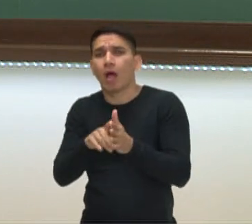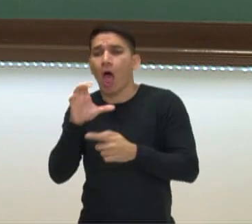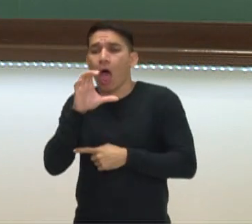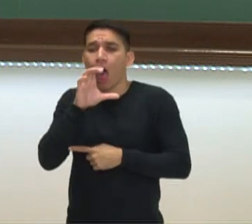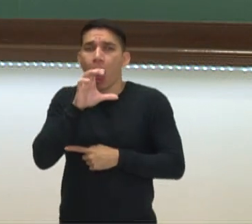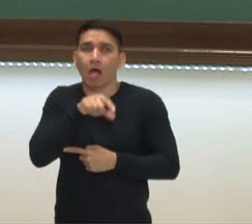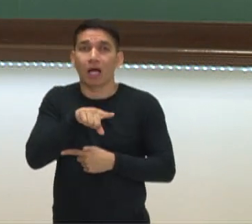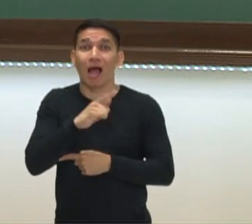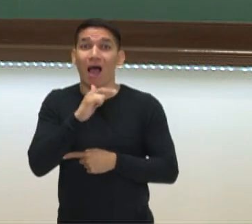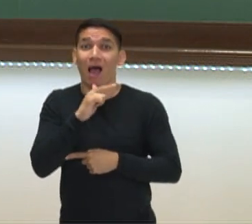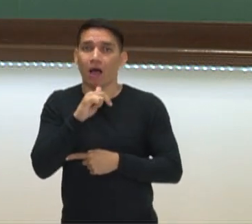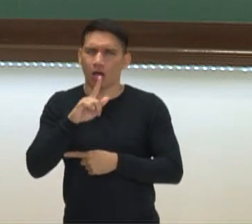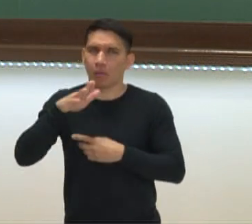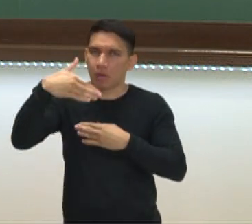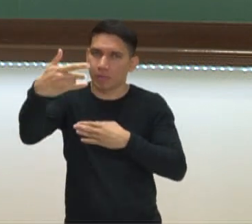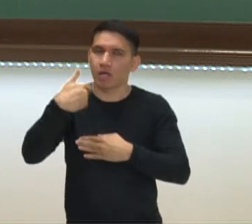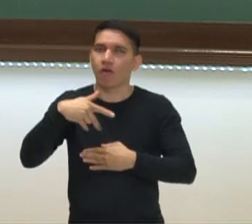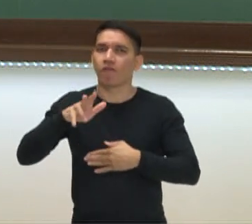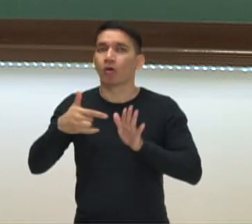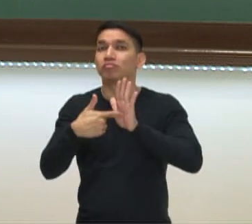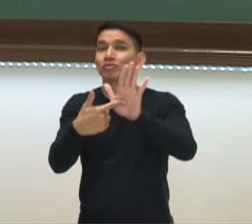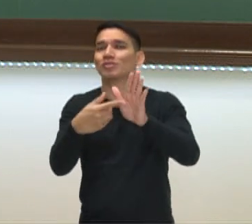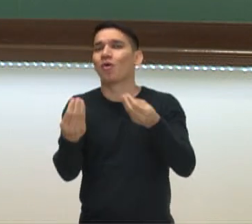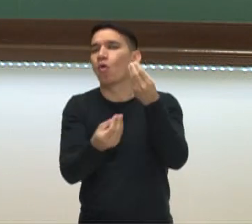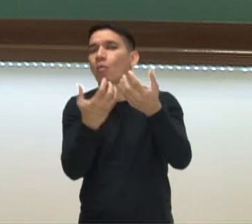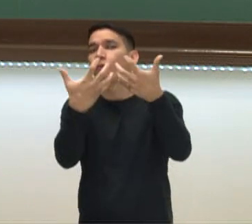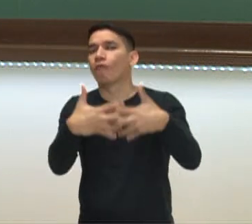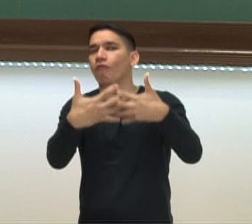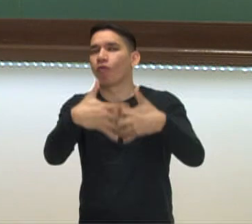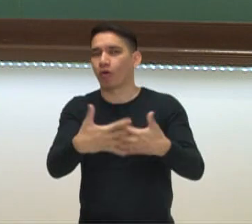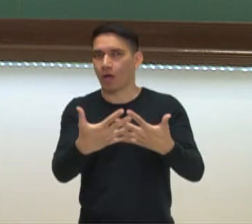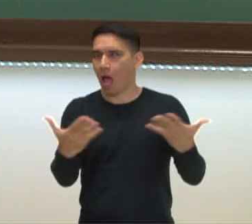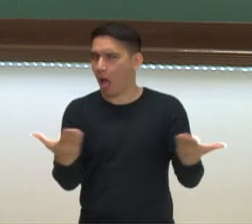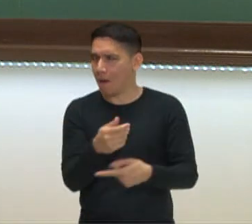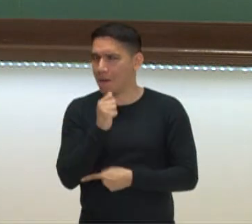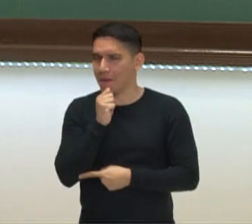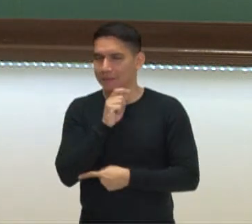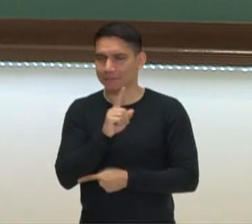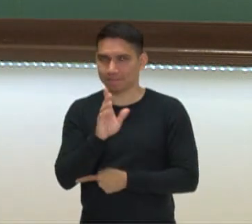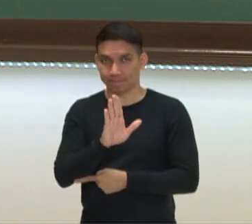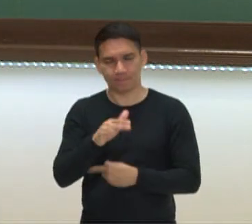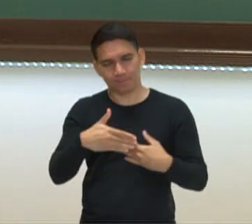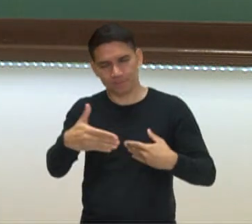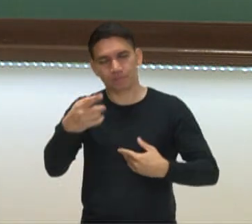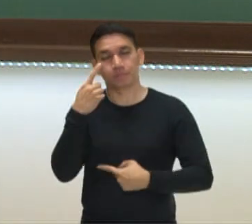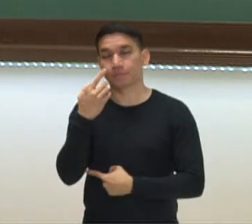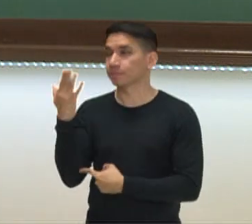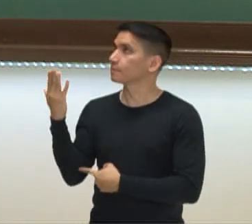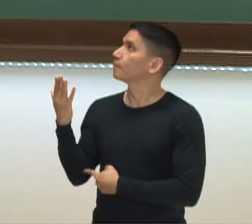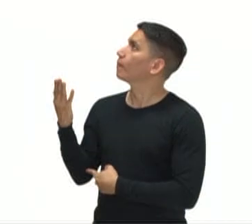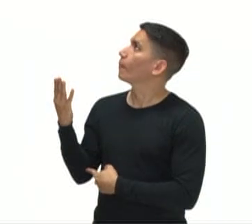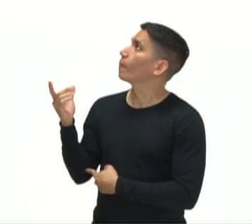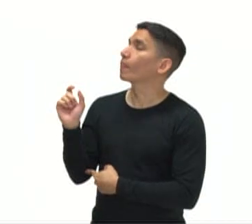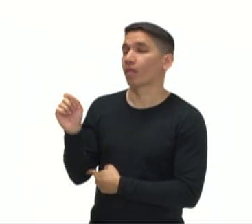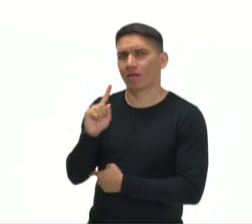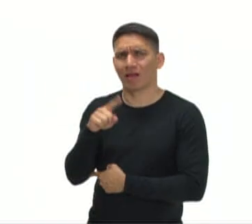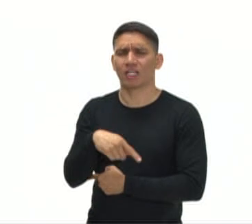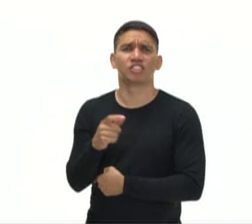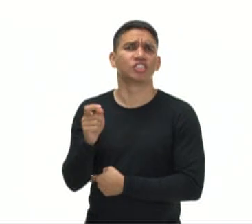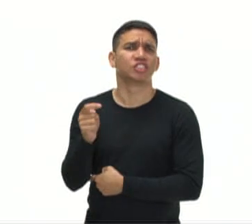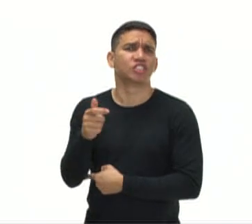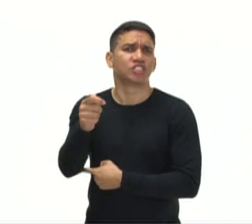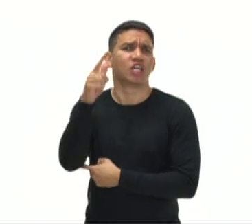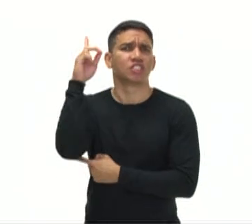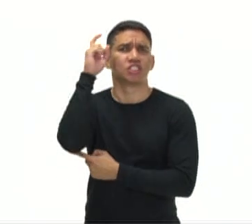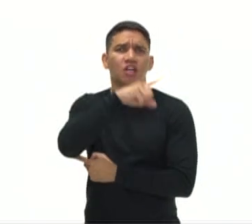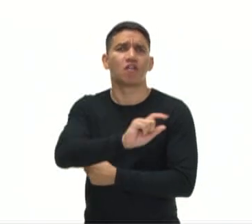né? Mais para frente eu vou ligar o chuveiro aqui para vocês verem, tá? Por enquanto não. Vamos lá então. É muito raro achar